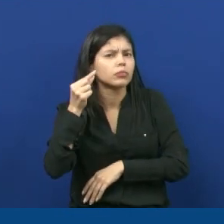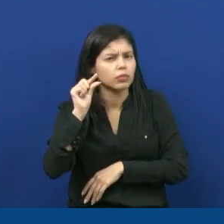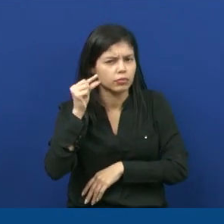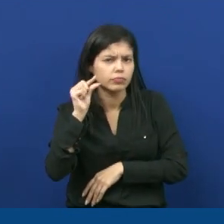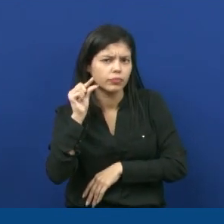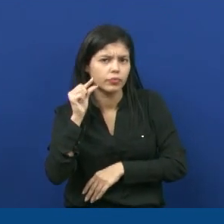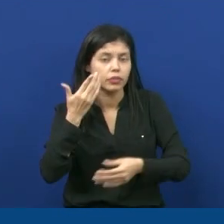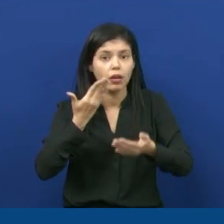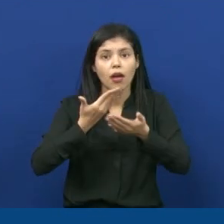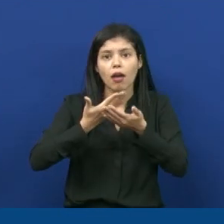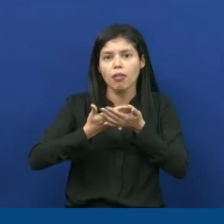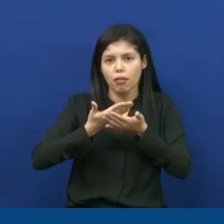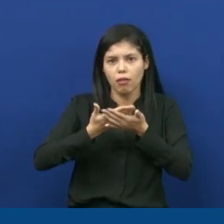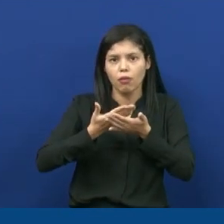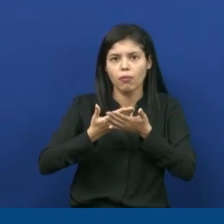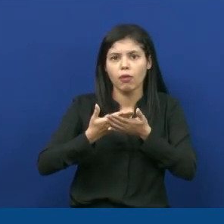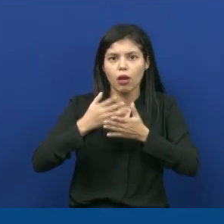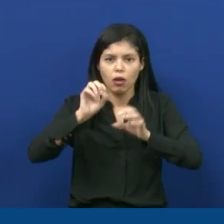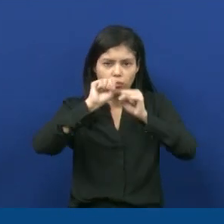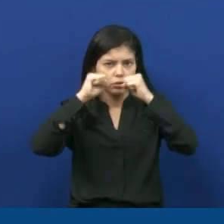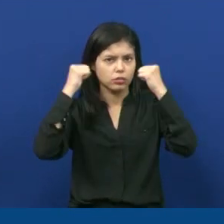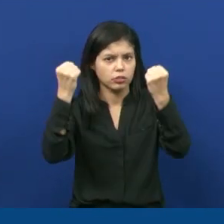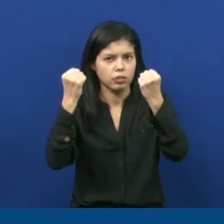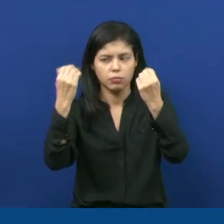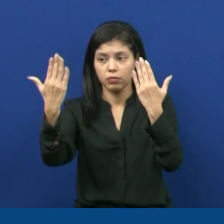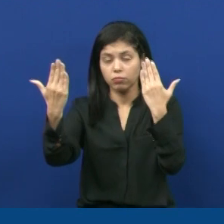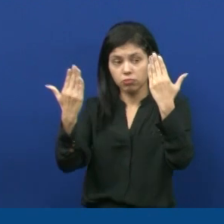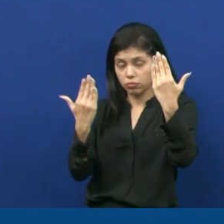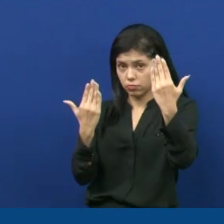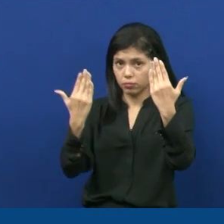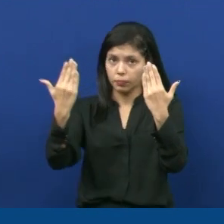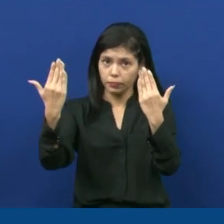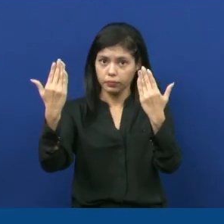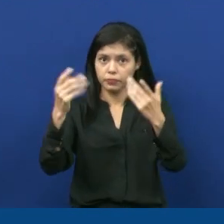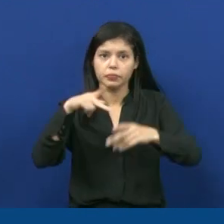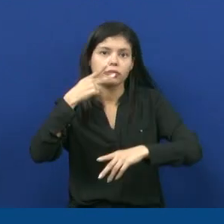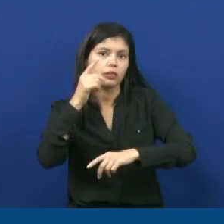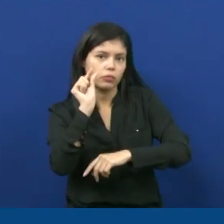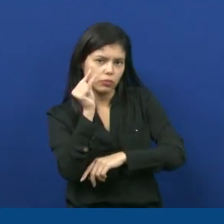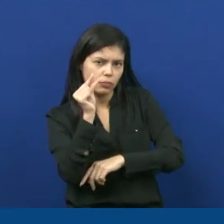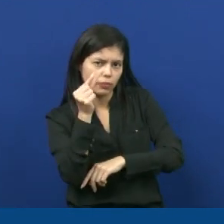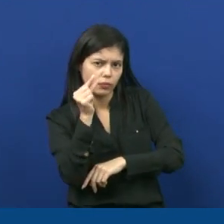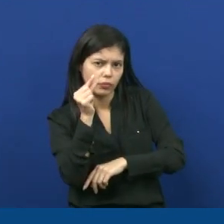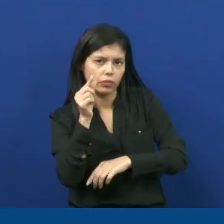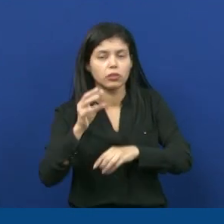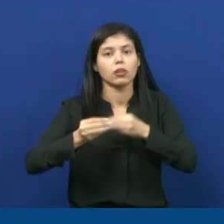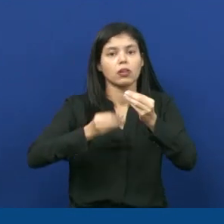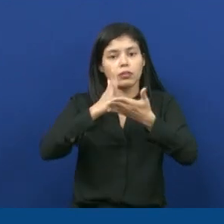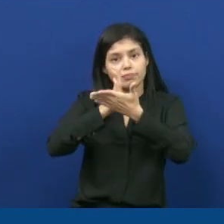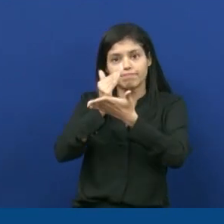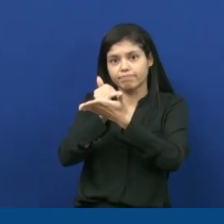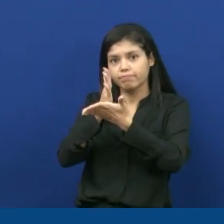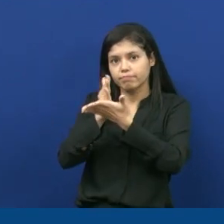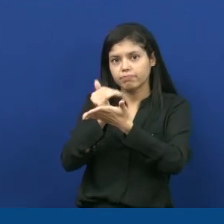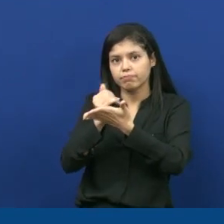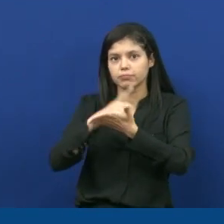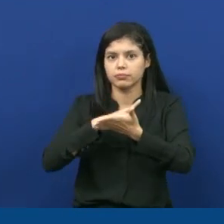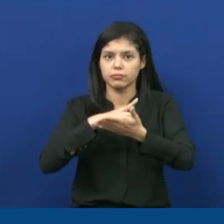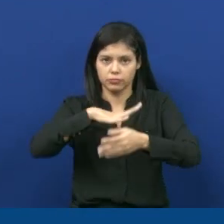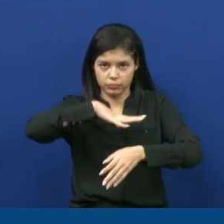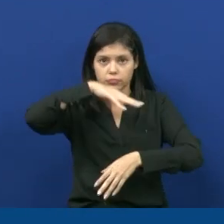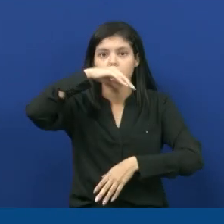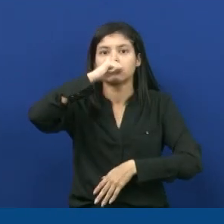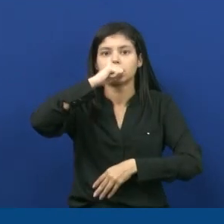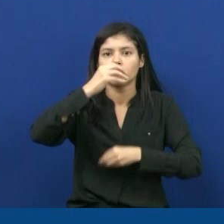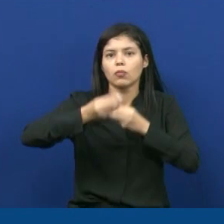da aula sobre o sistema respiratório comparado. Nós já falamos um pouco sobre essa divisão da